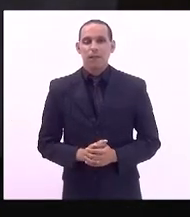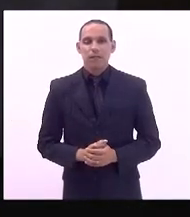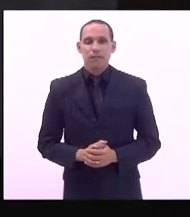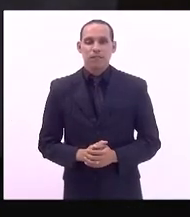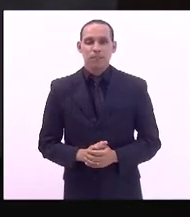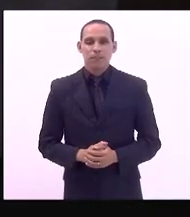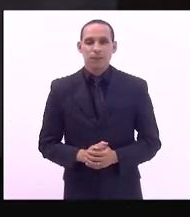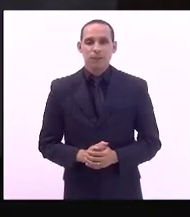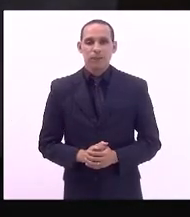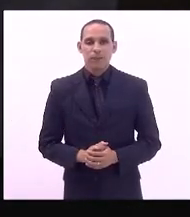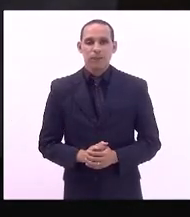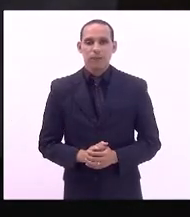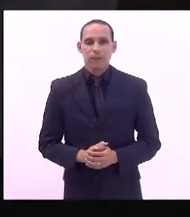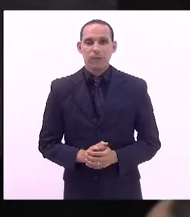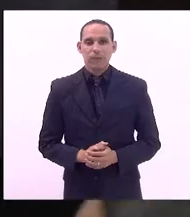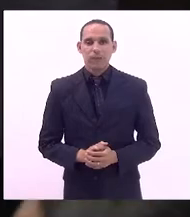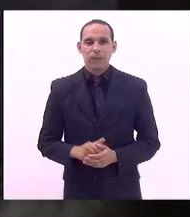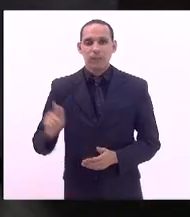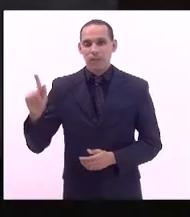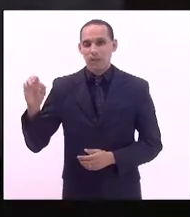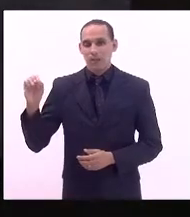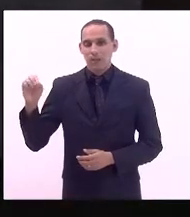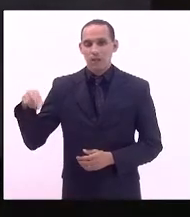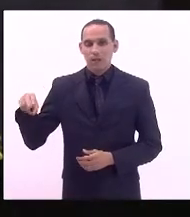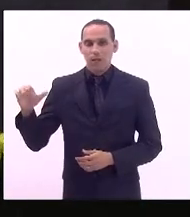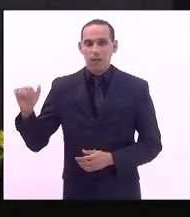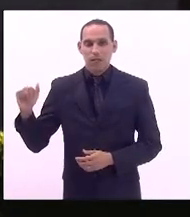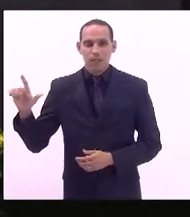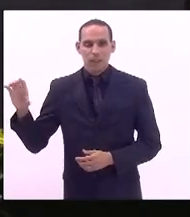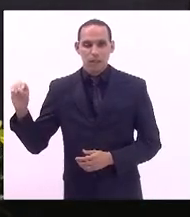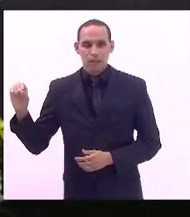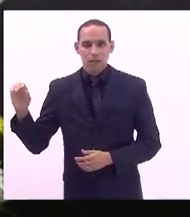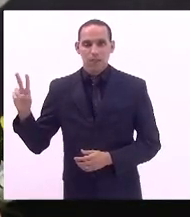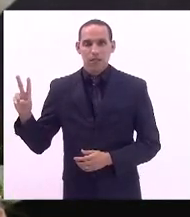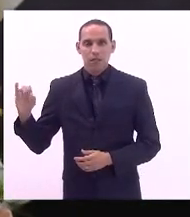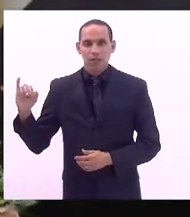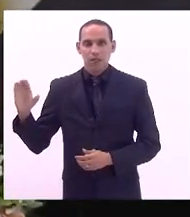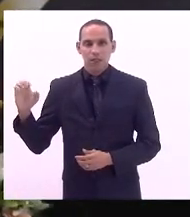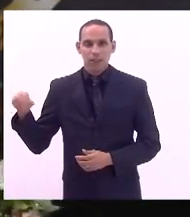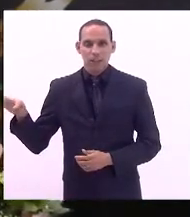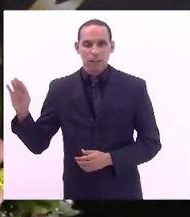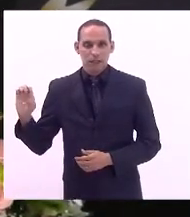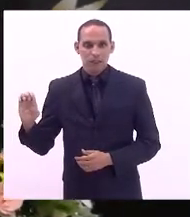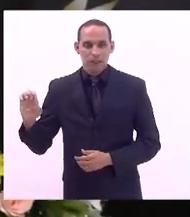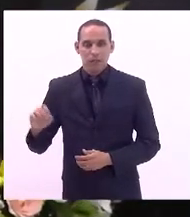G1 o Gonçalo Vicente de Medeiro